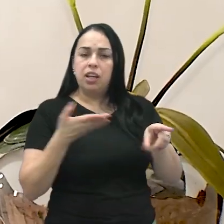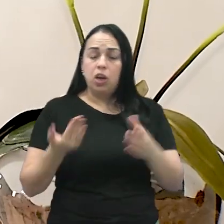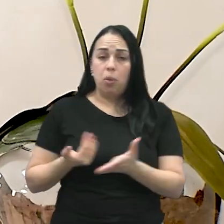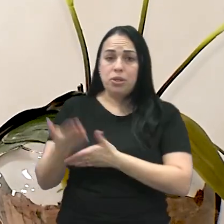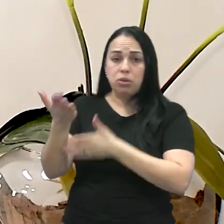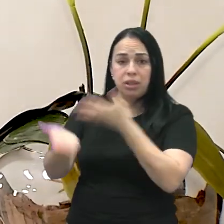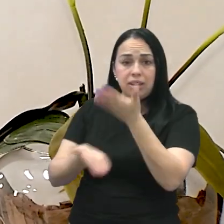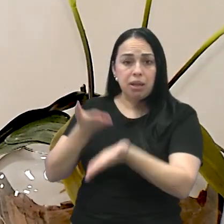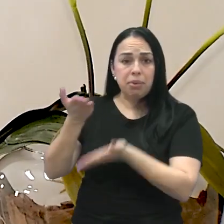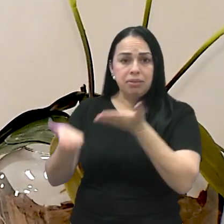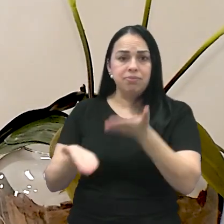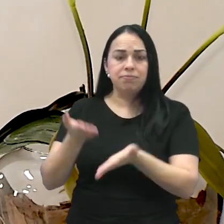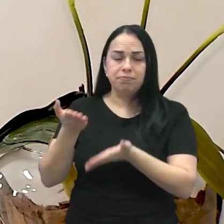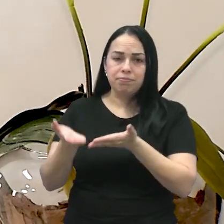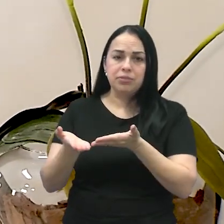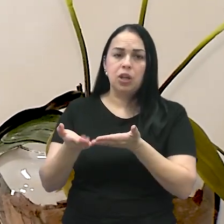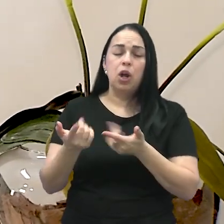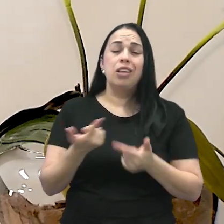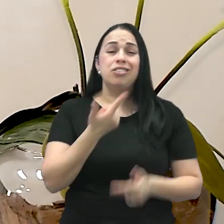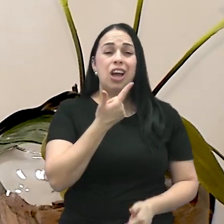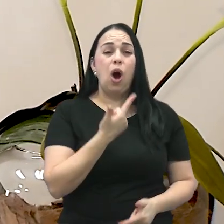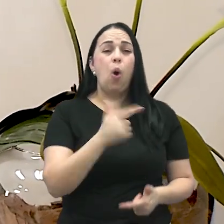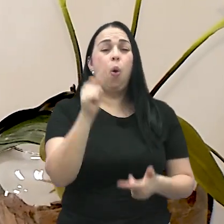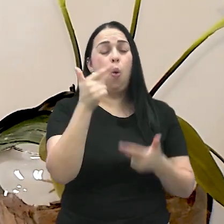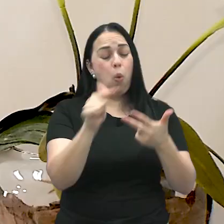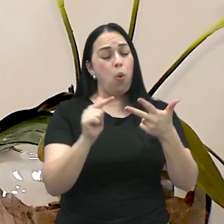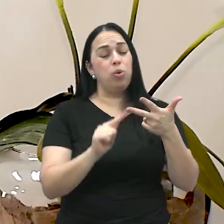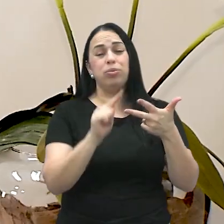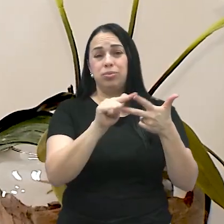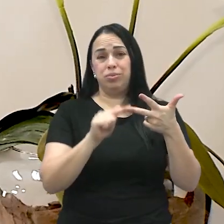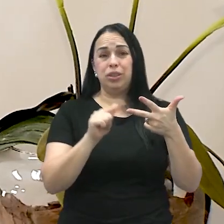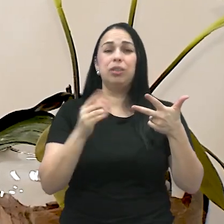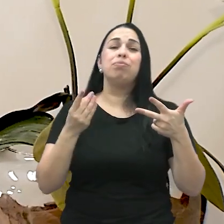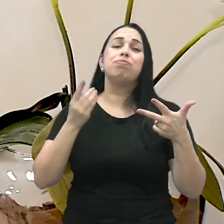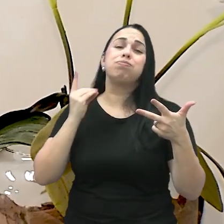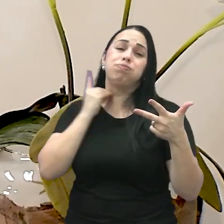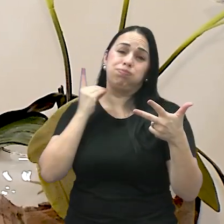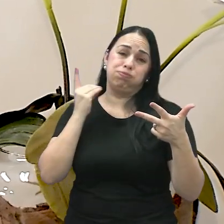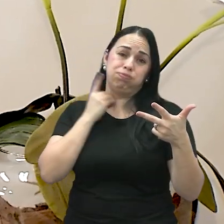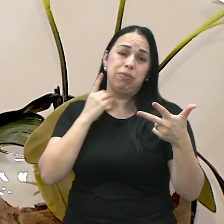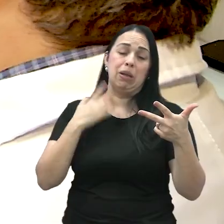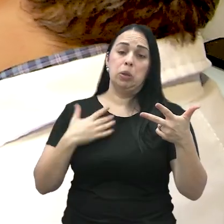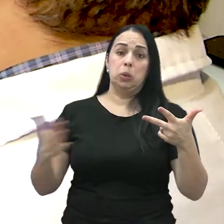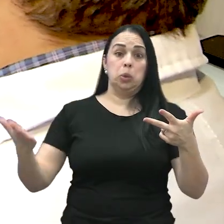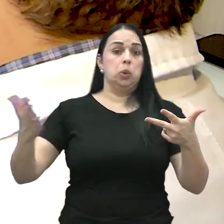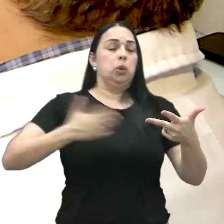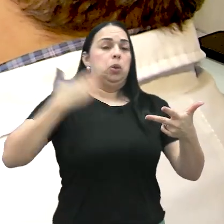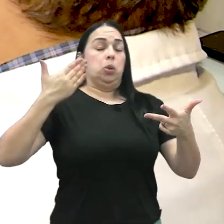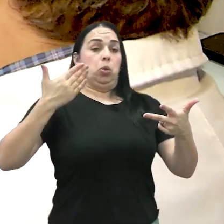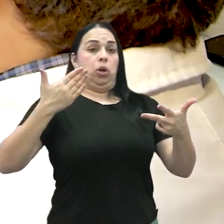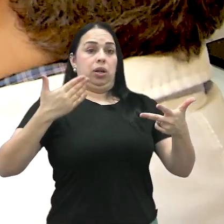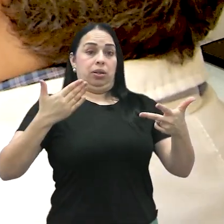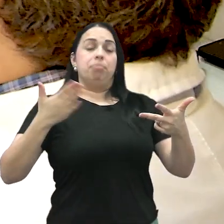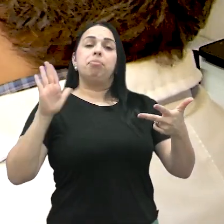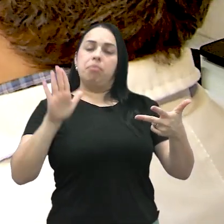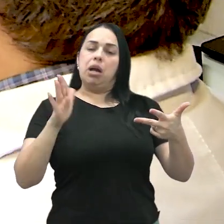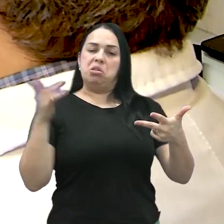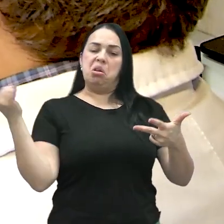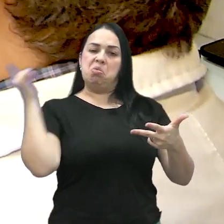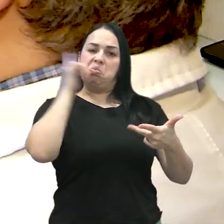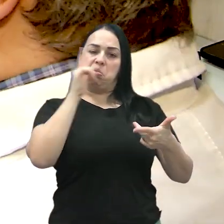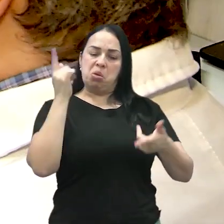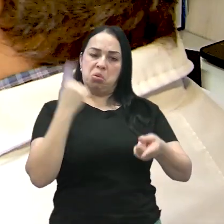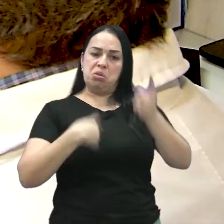e, durante o tratamento, recebeu a notícia de que tinha outros 2 tumores na tireoide. Um grande susto que